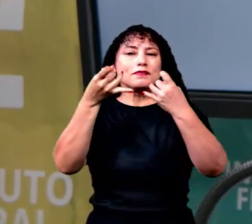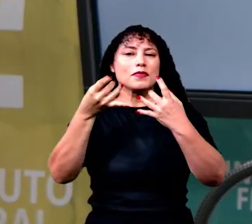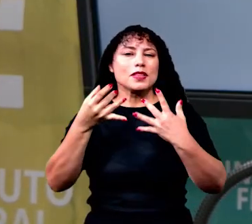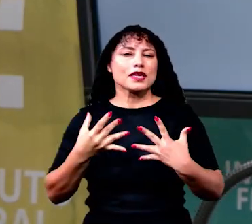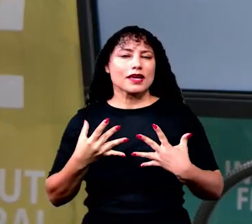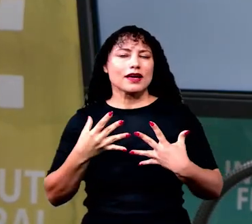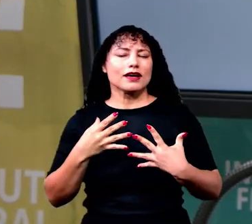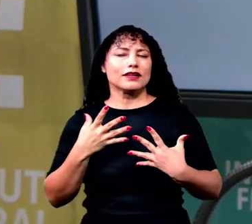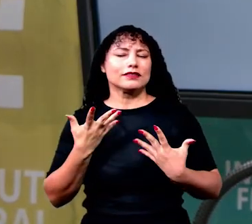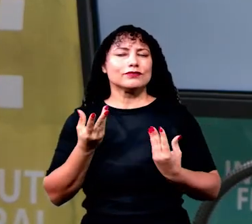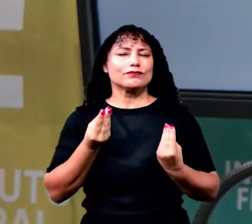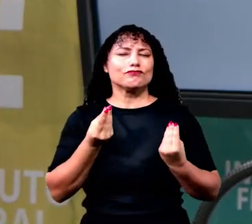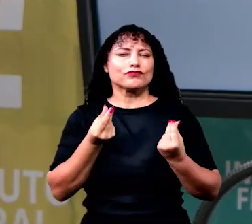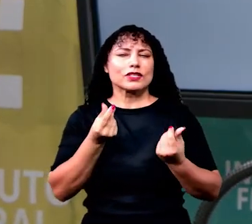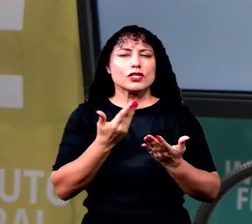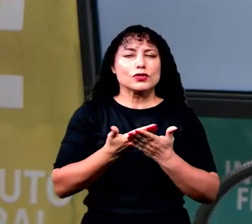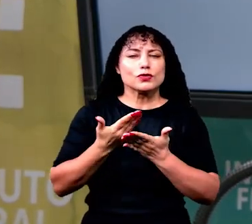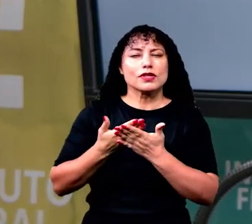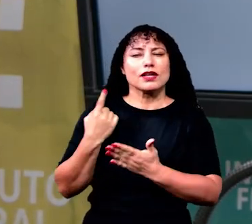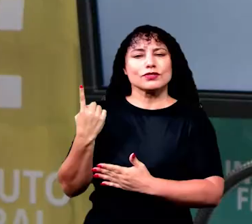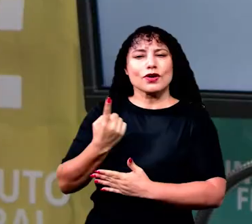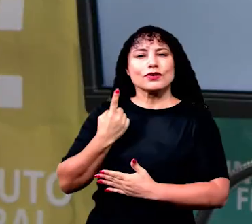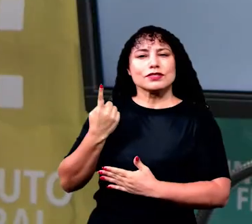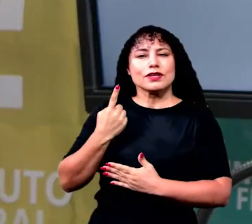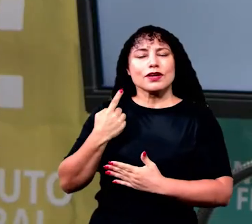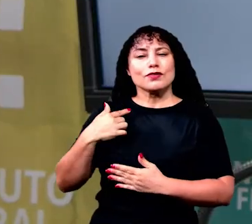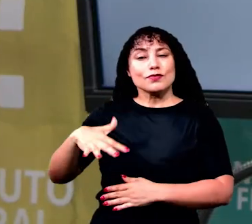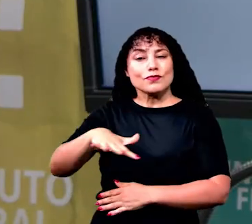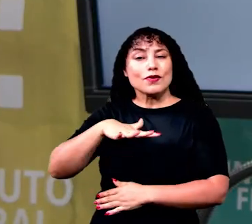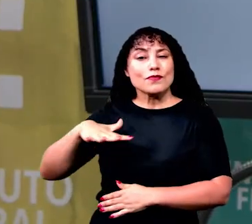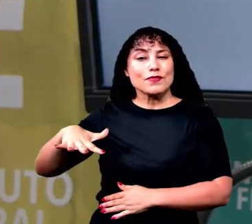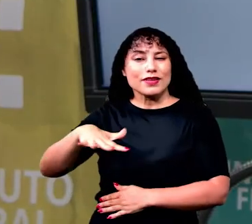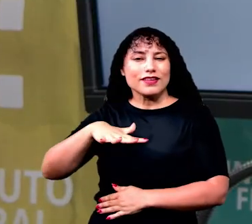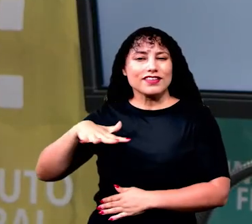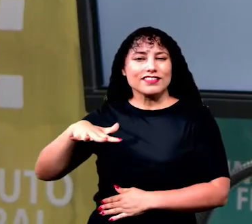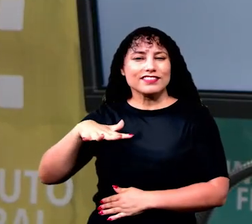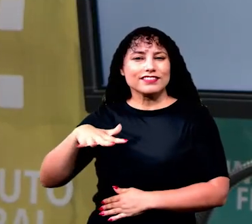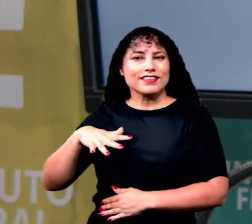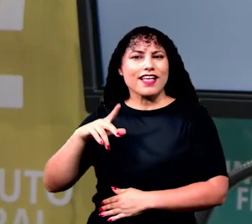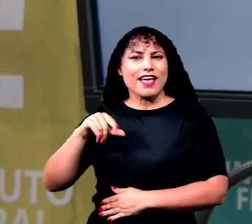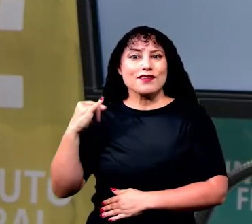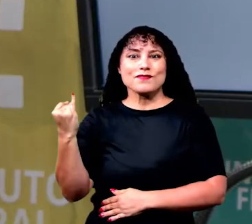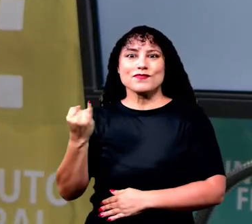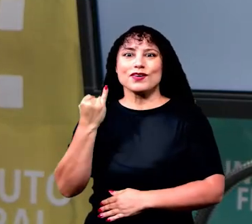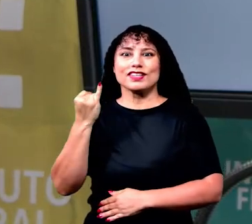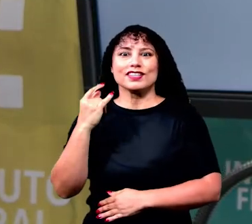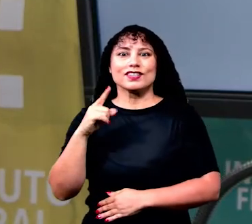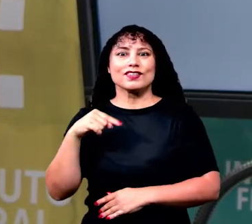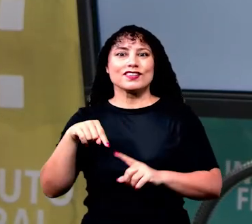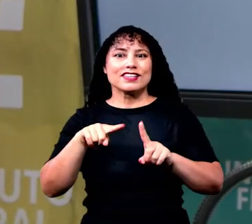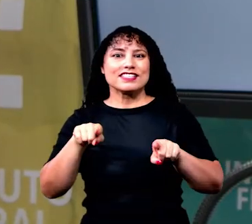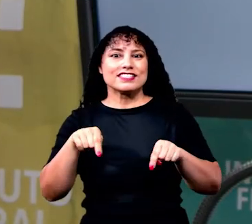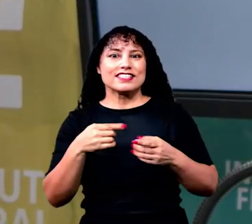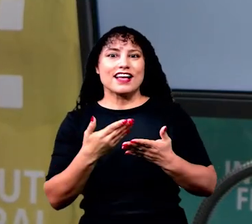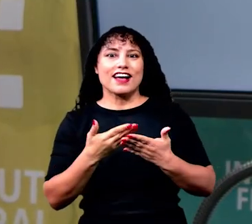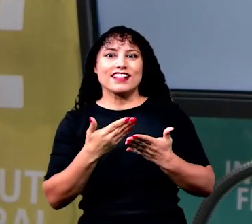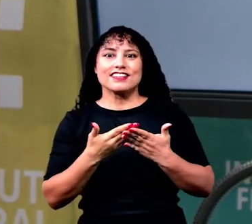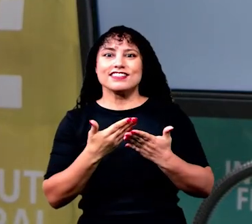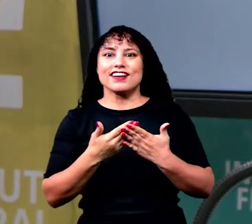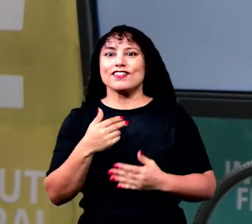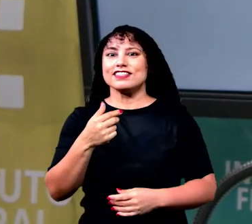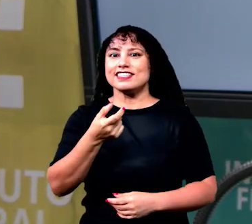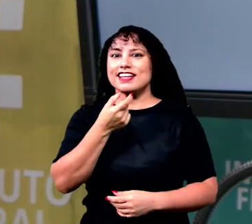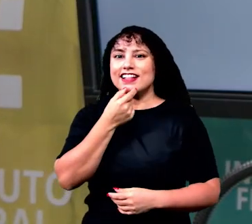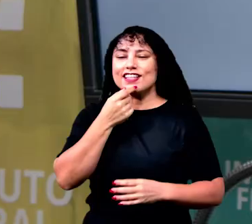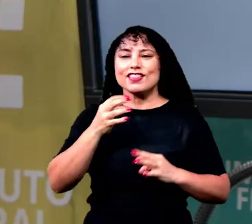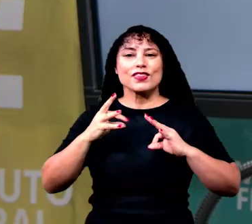tá falando e, estudar sozinha no meu meio. E isso é muito importante quando a gente está na aula de